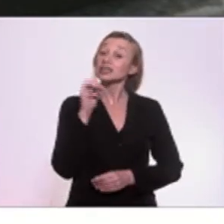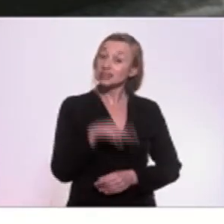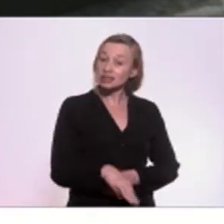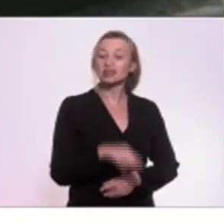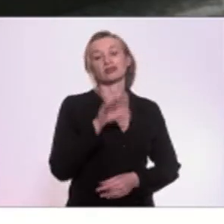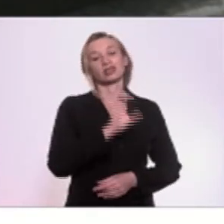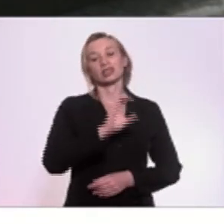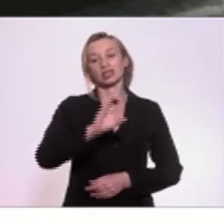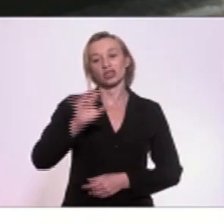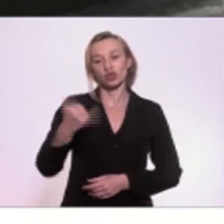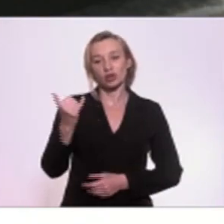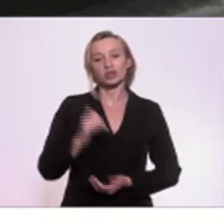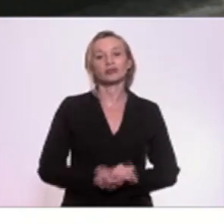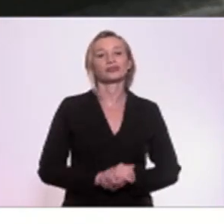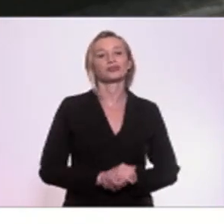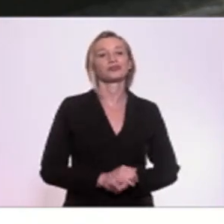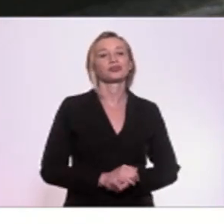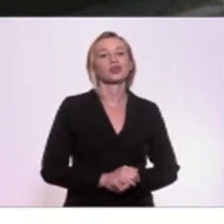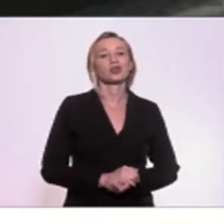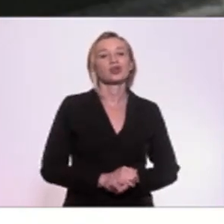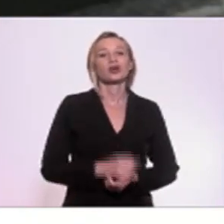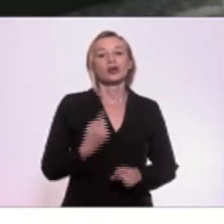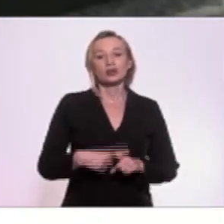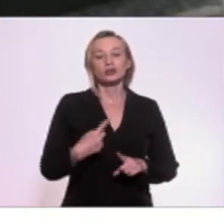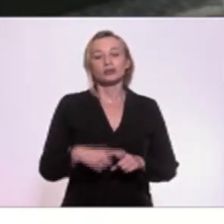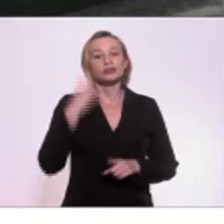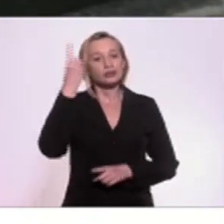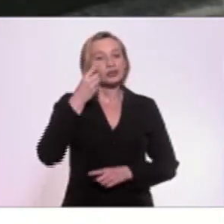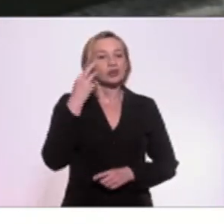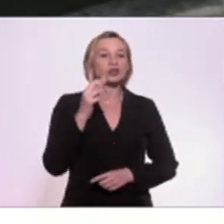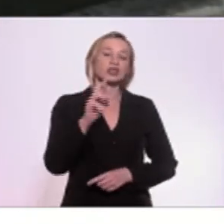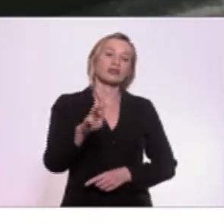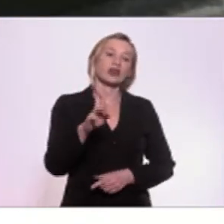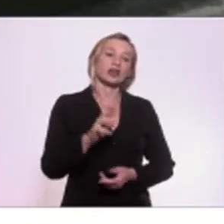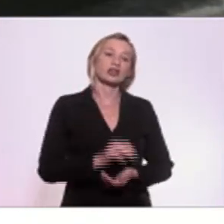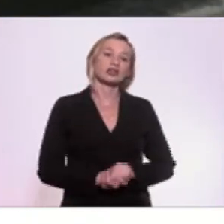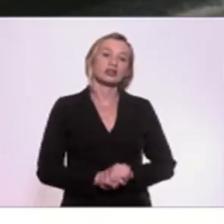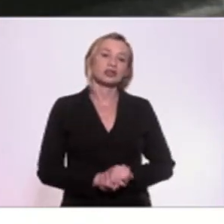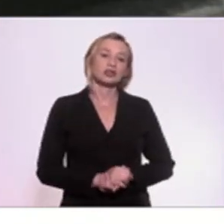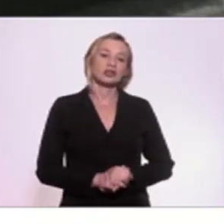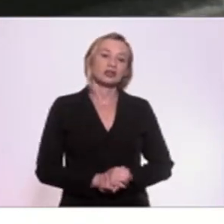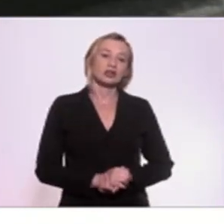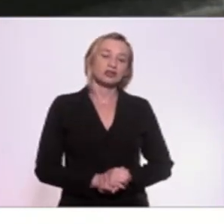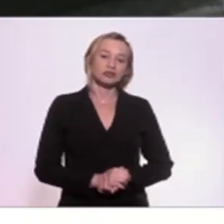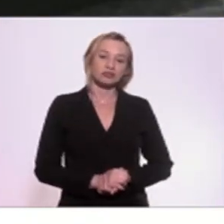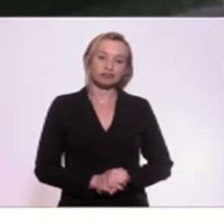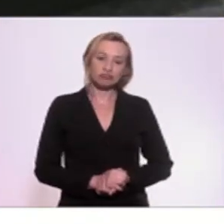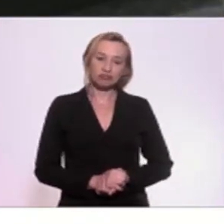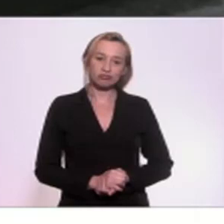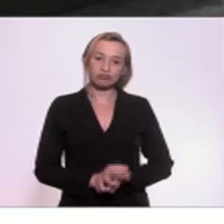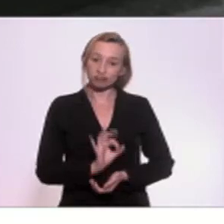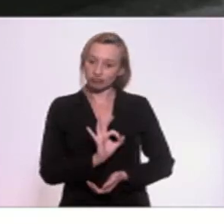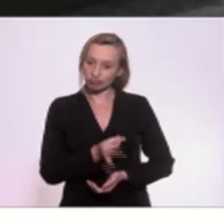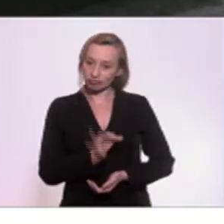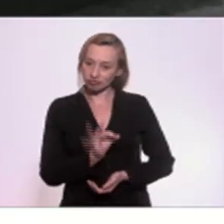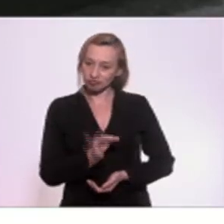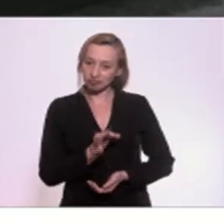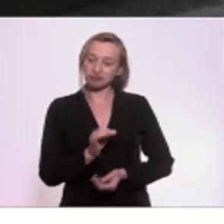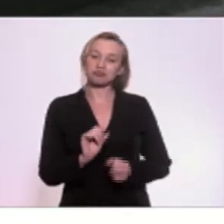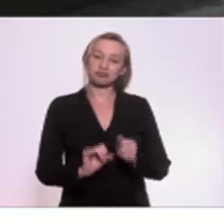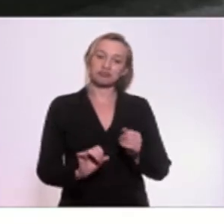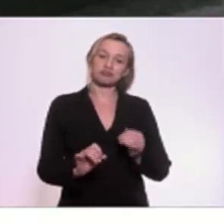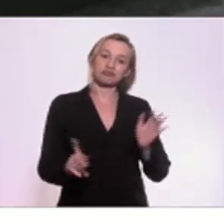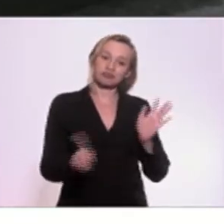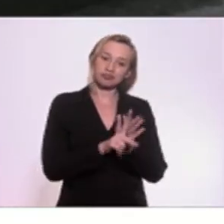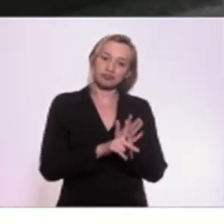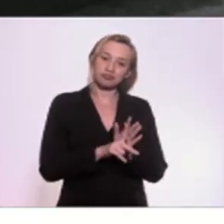parecer da CCJ, porque o deputado Rosenberg Reis seguramente fez esse